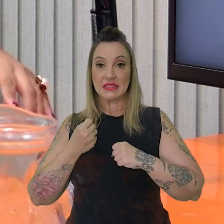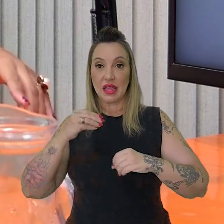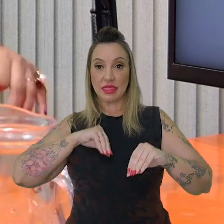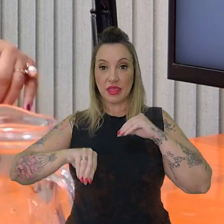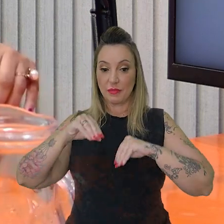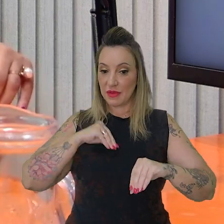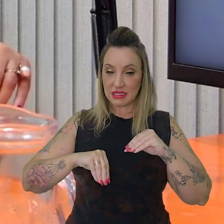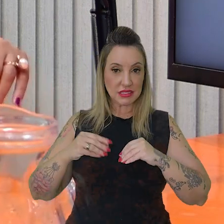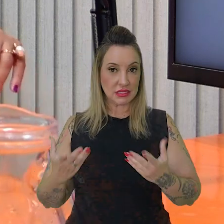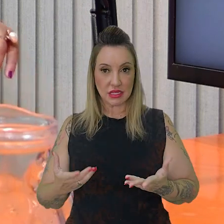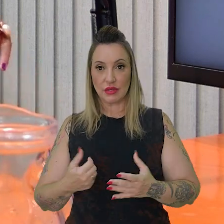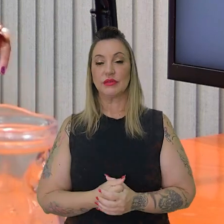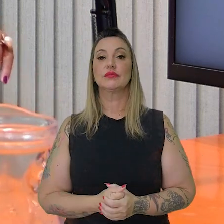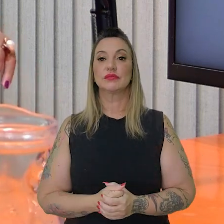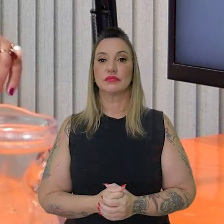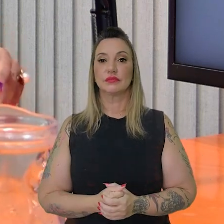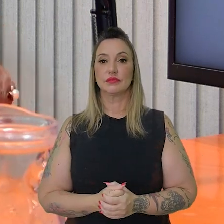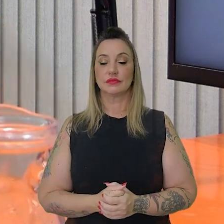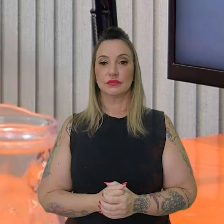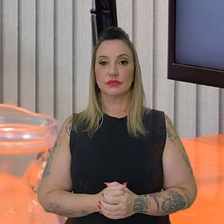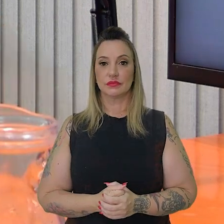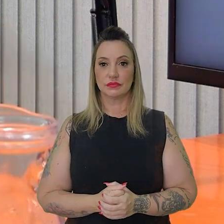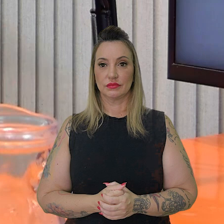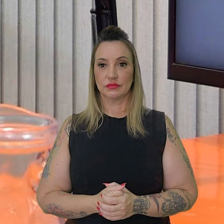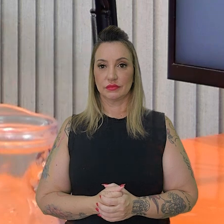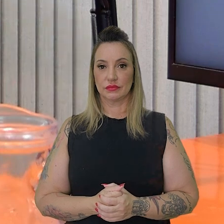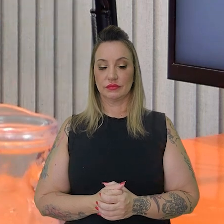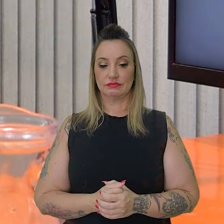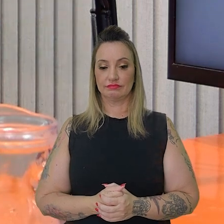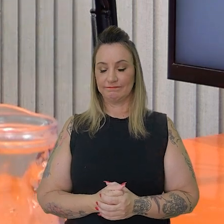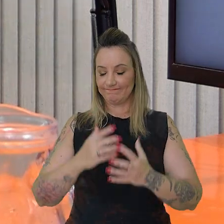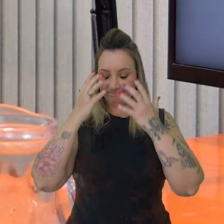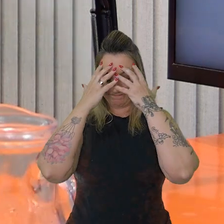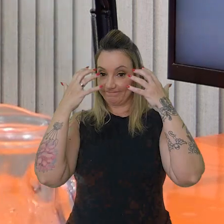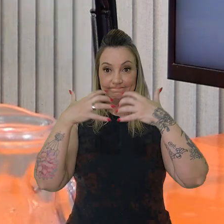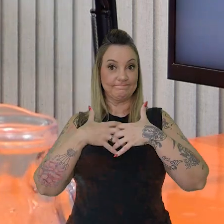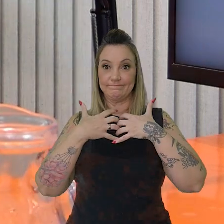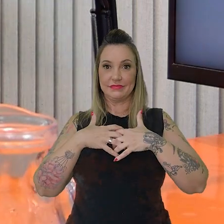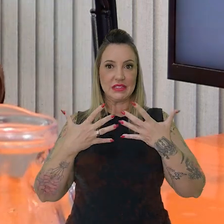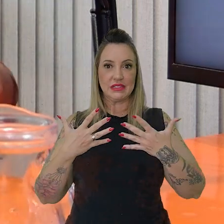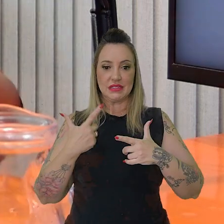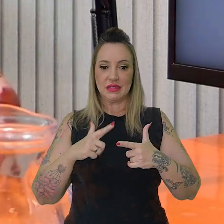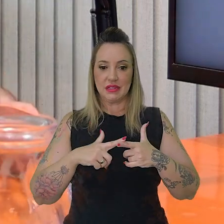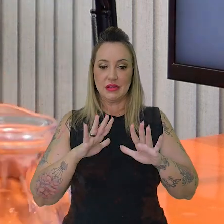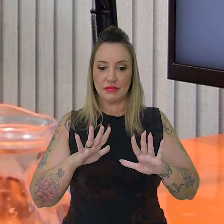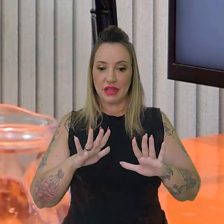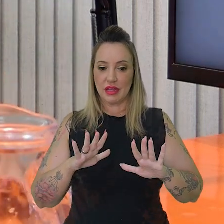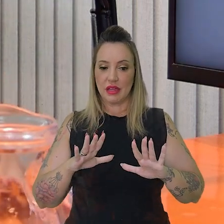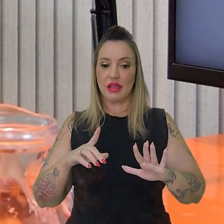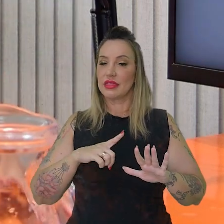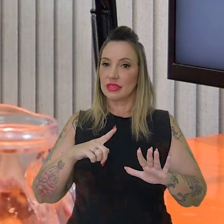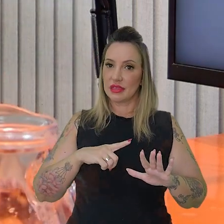Agudo uhum não é para menos né muita mudança foi minha cabeça deu uma surtadinha assim vamos dizer mas que a gente a gente ainda